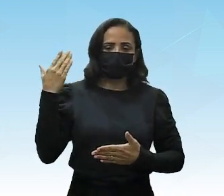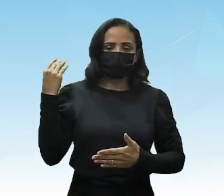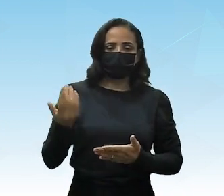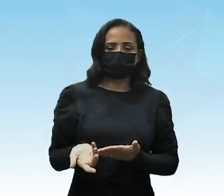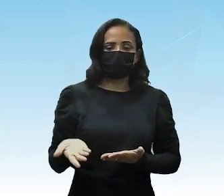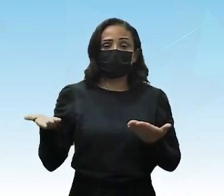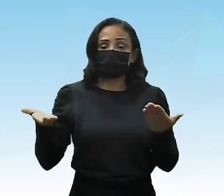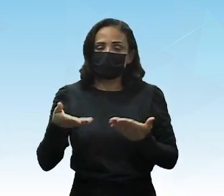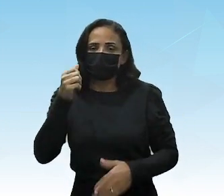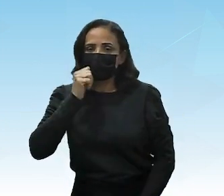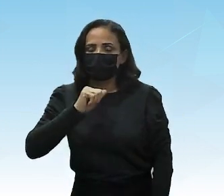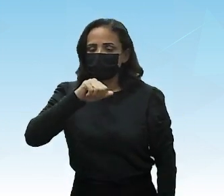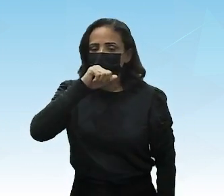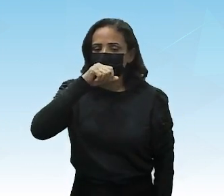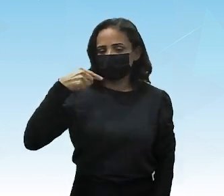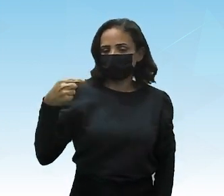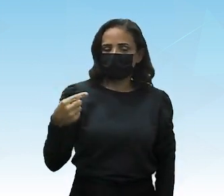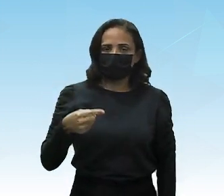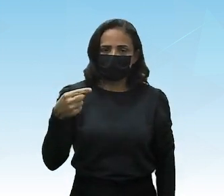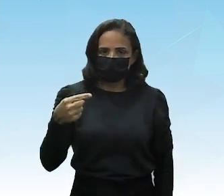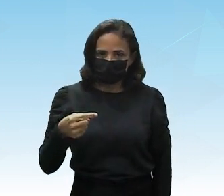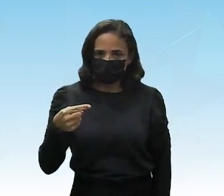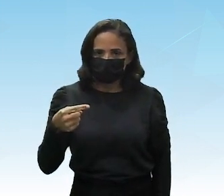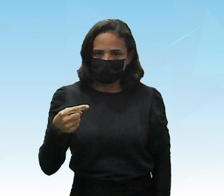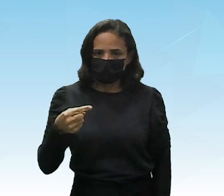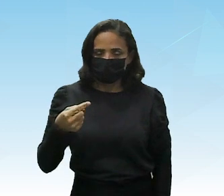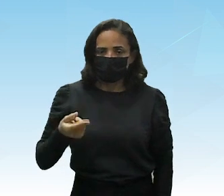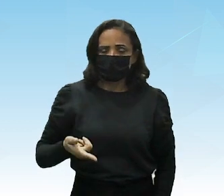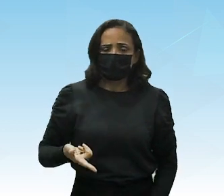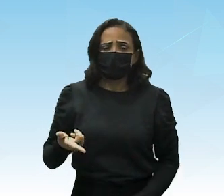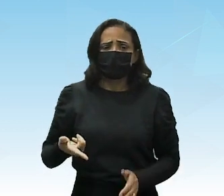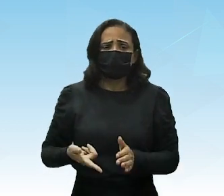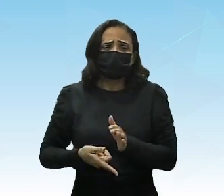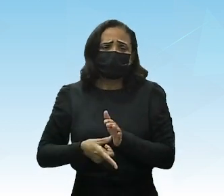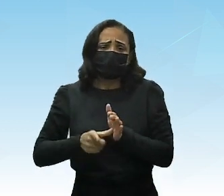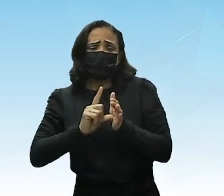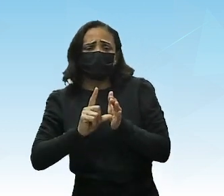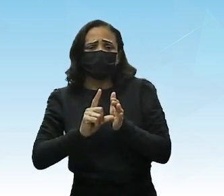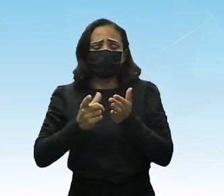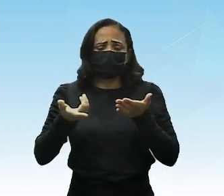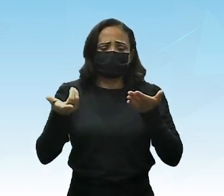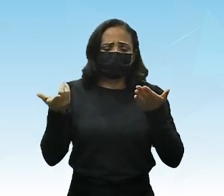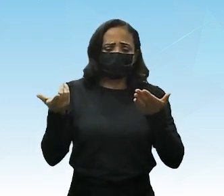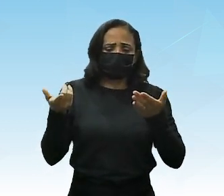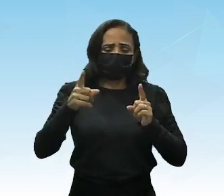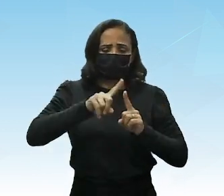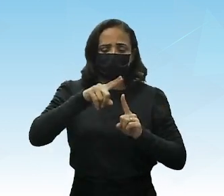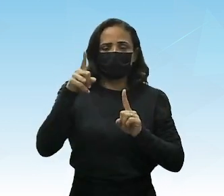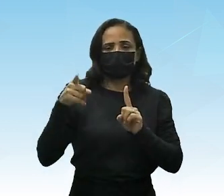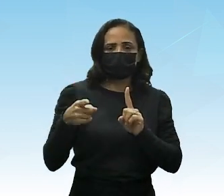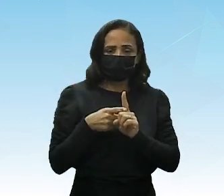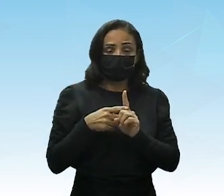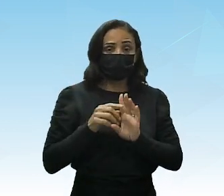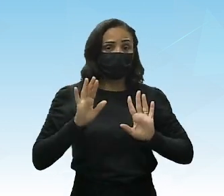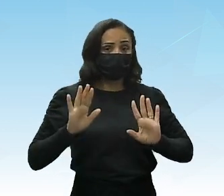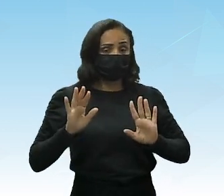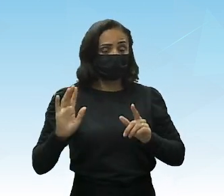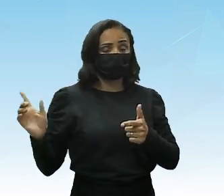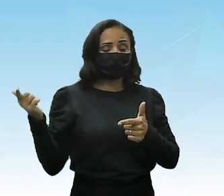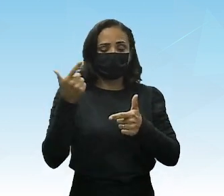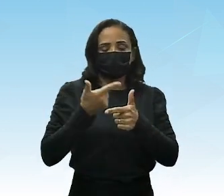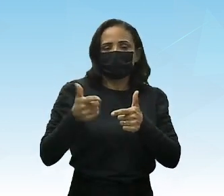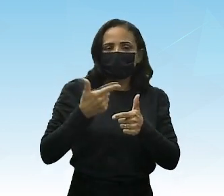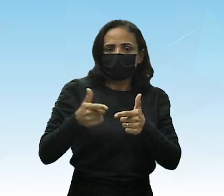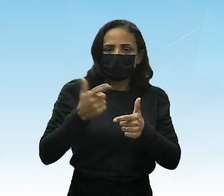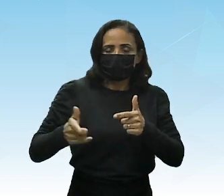foi estimulada antes de ser mãe, ela já tem um anti-RH. Porque assim, o problema da doença é que